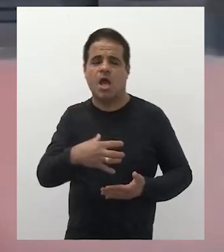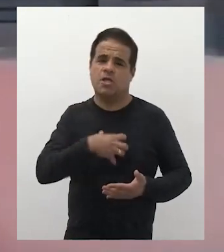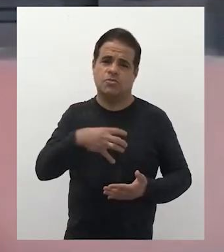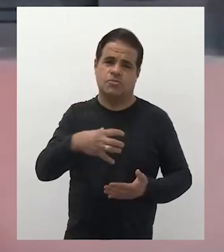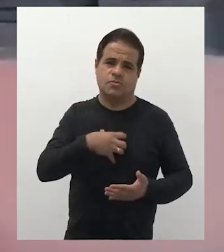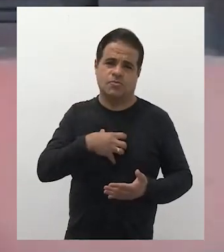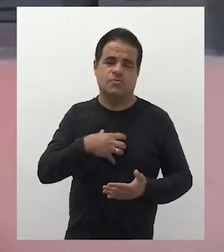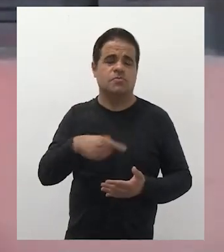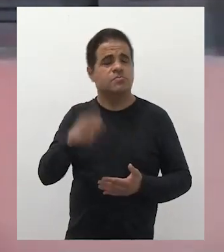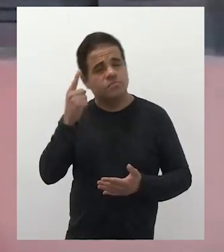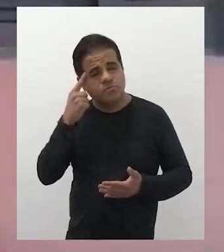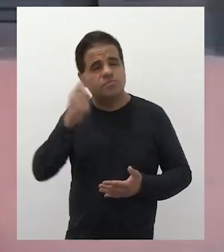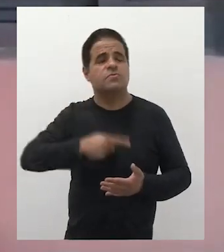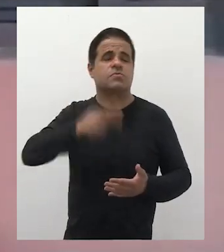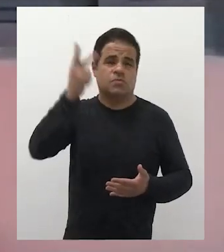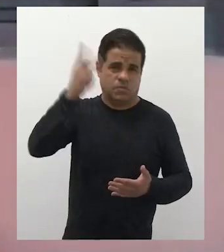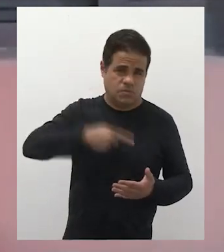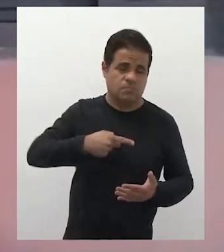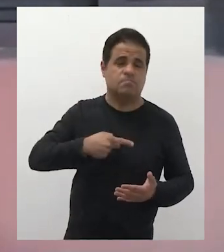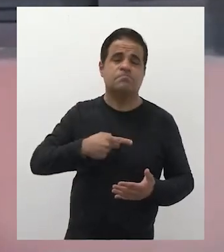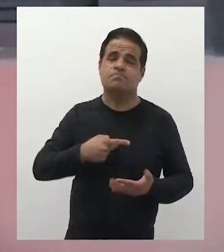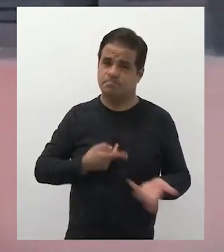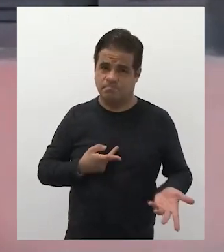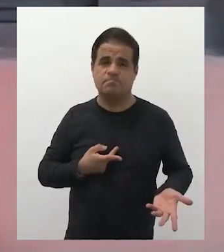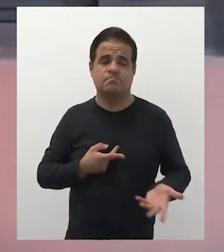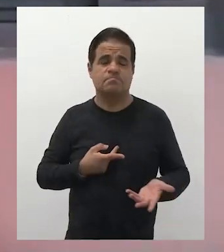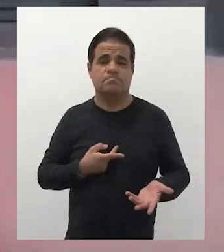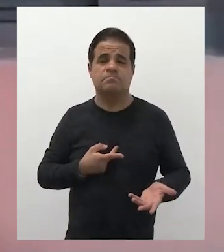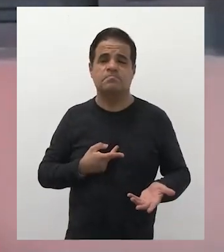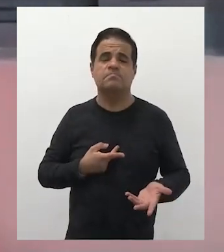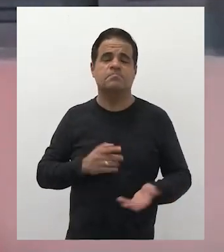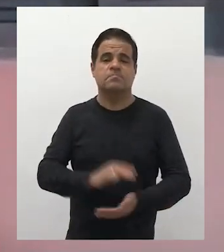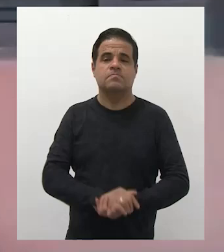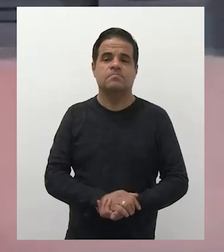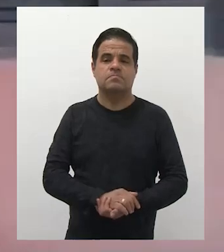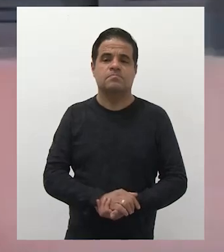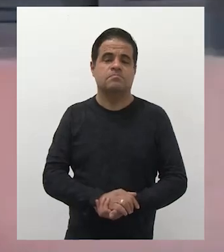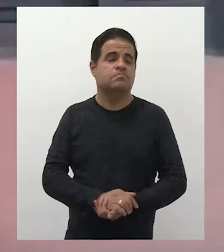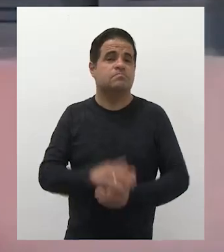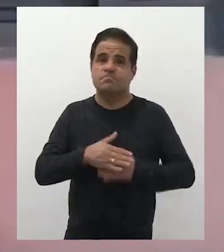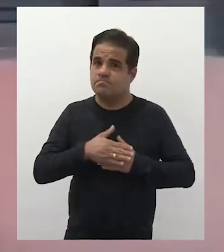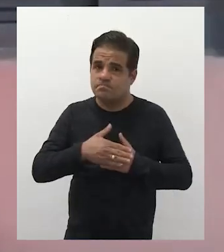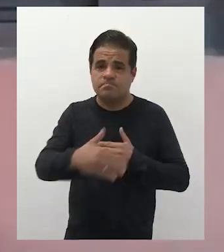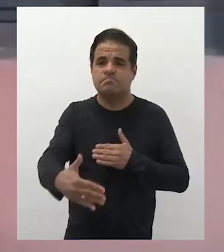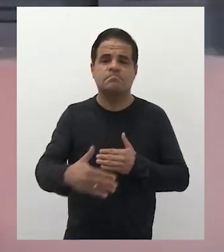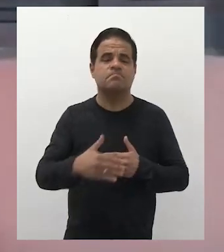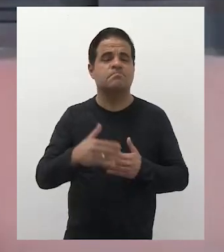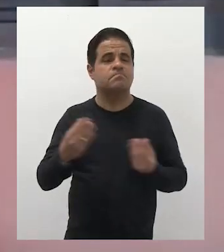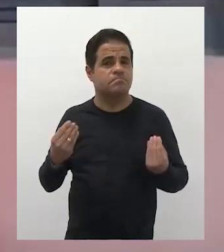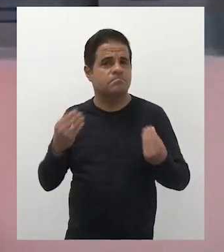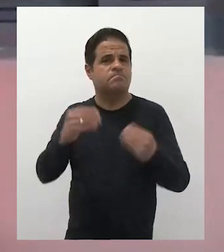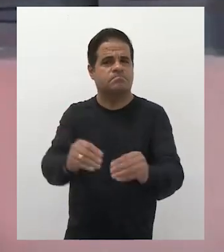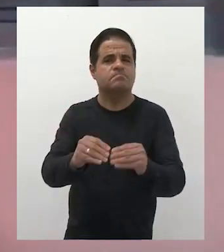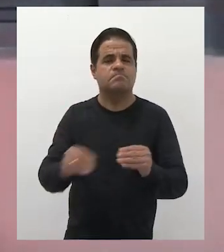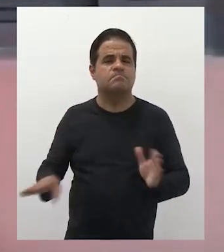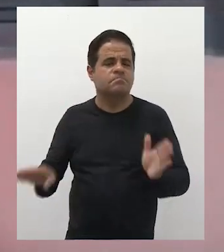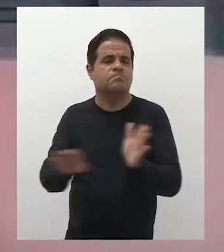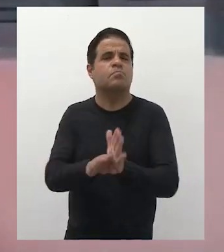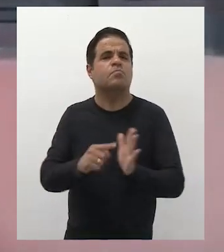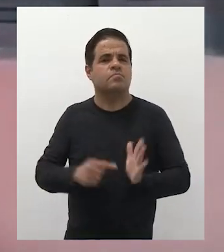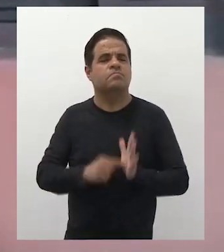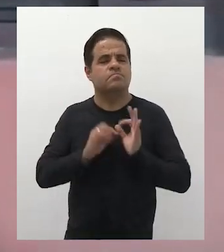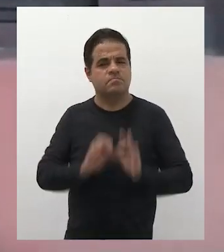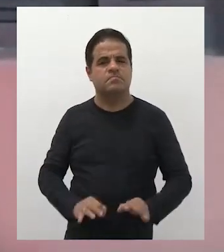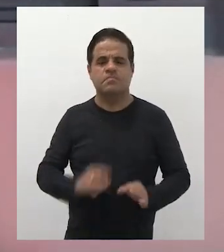né? Sejam individuais, coletivas. Tem que ter um ponto de chegada, né? Eu